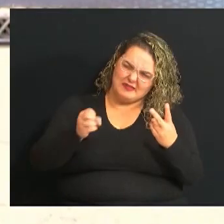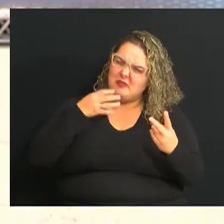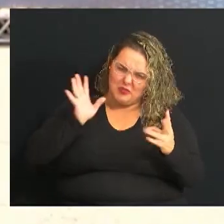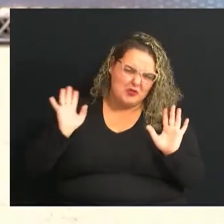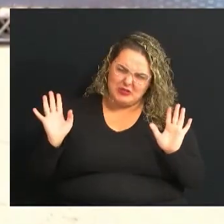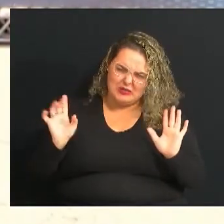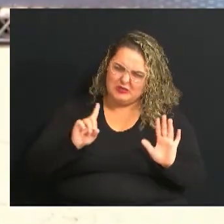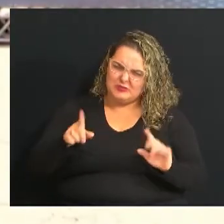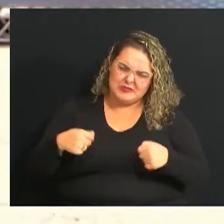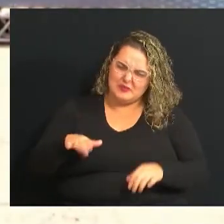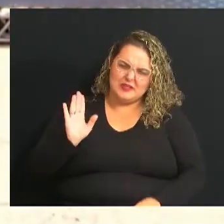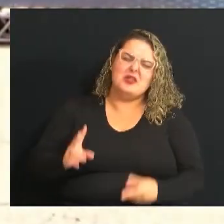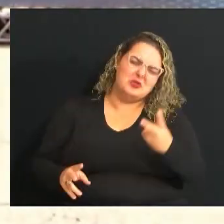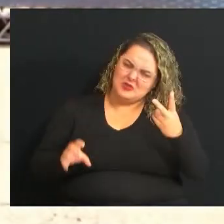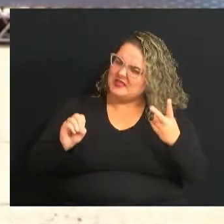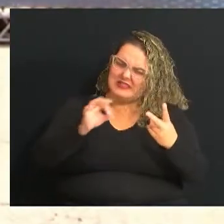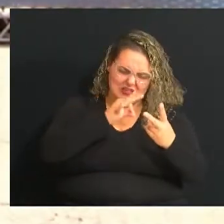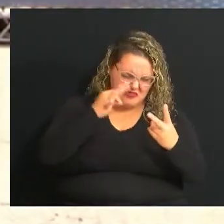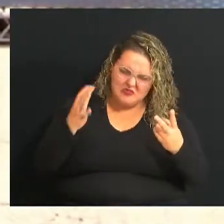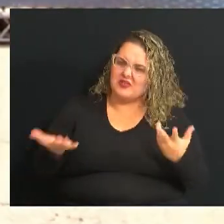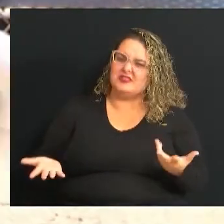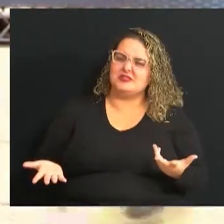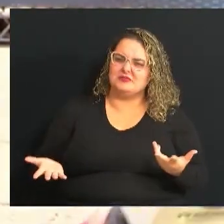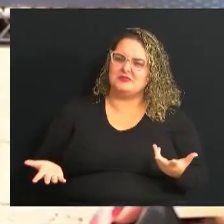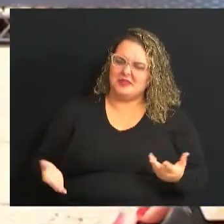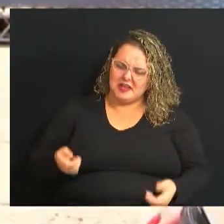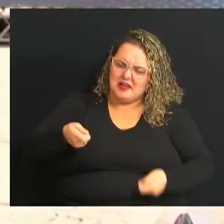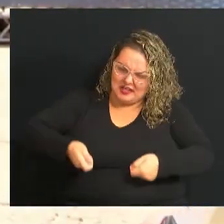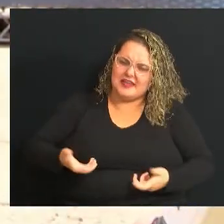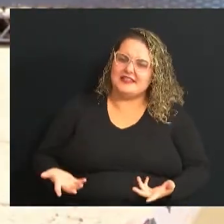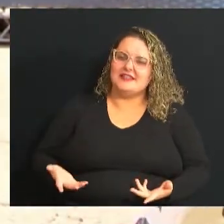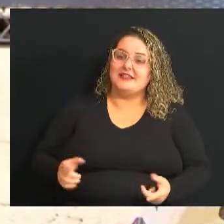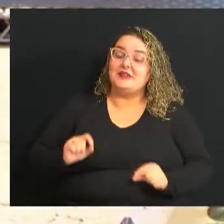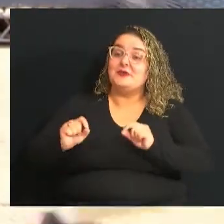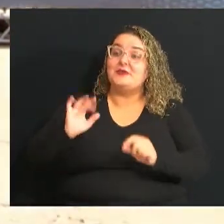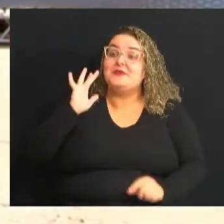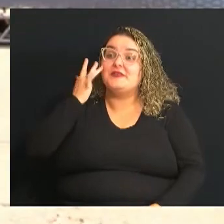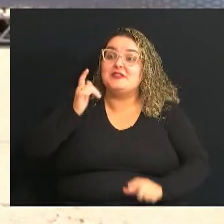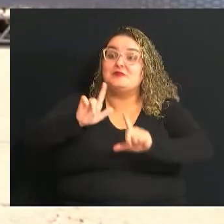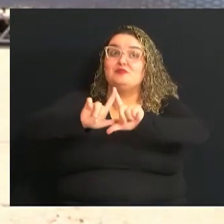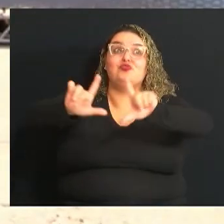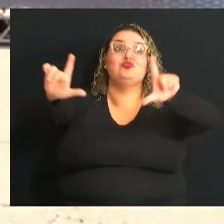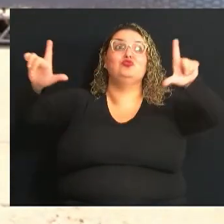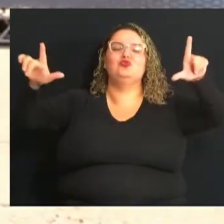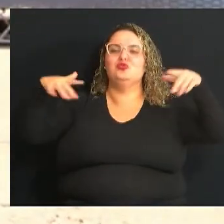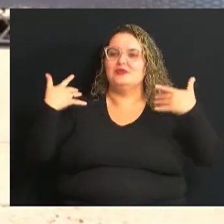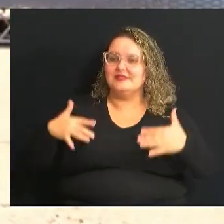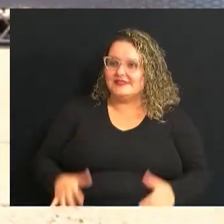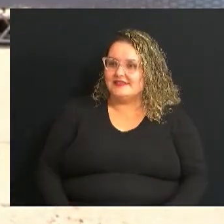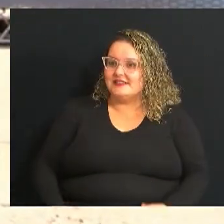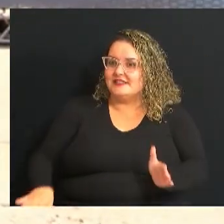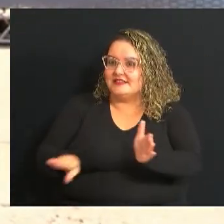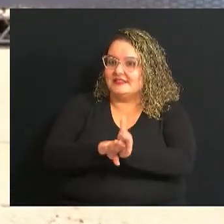a Espanha ontem, né? 7-0. Então, tá de bom tamanho. Vamos